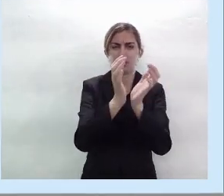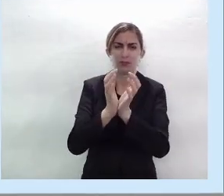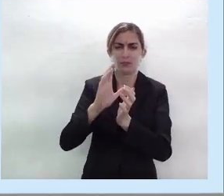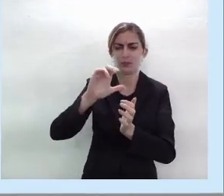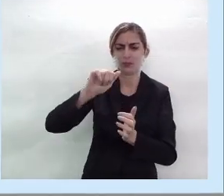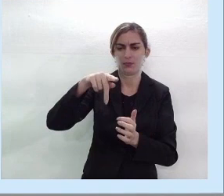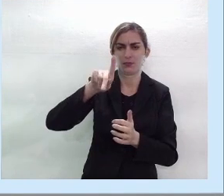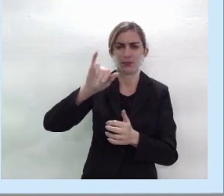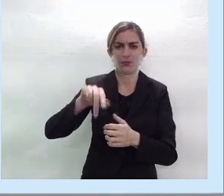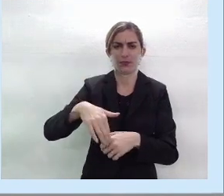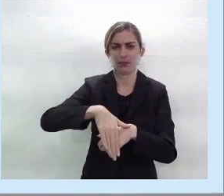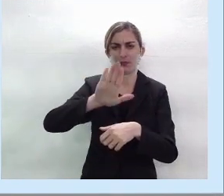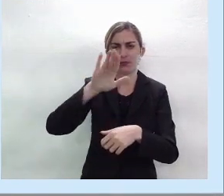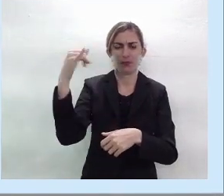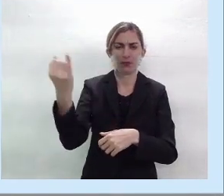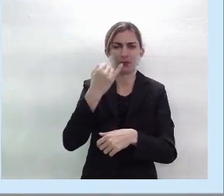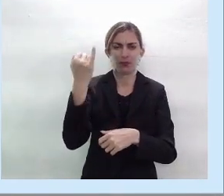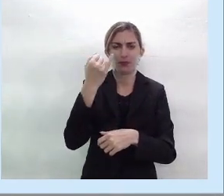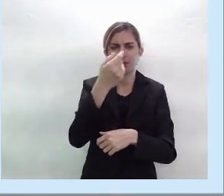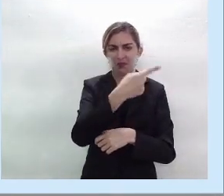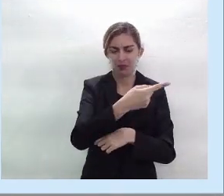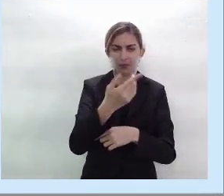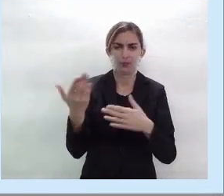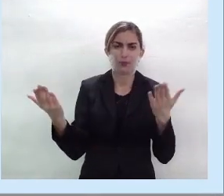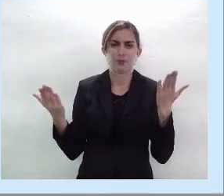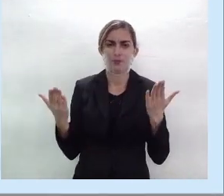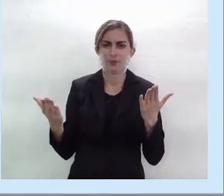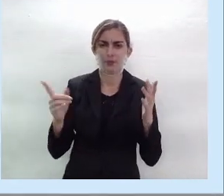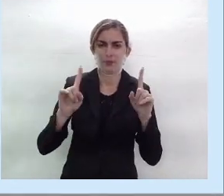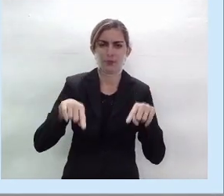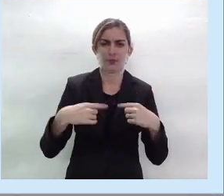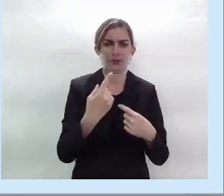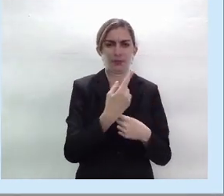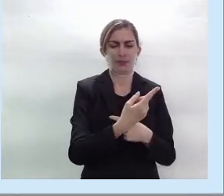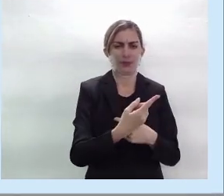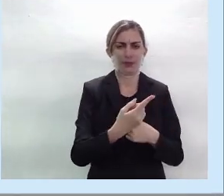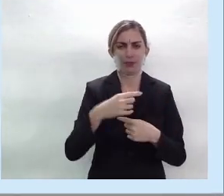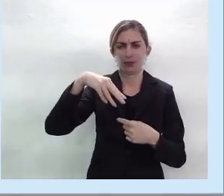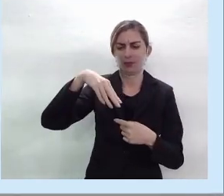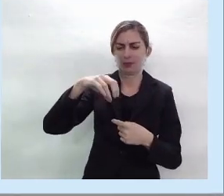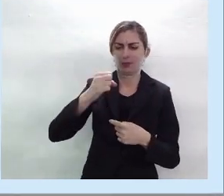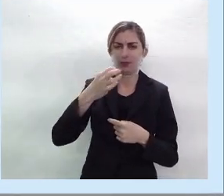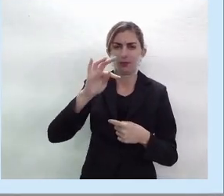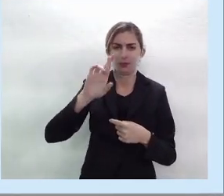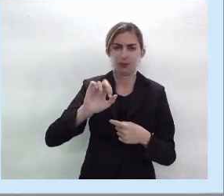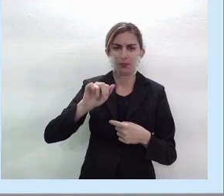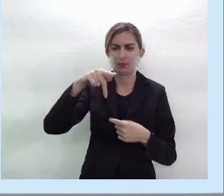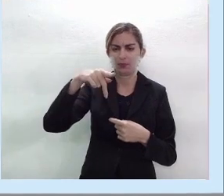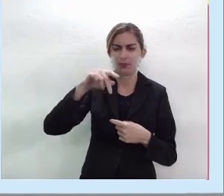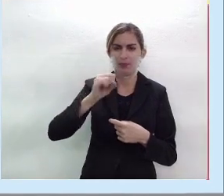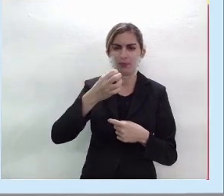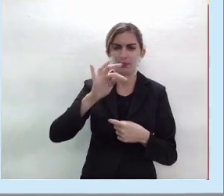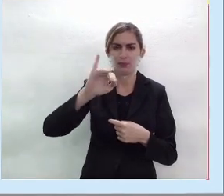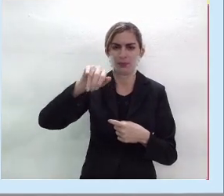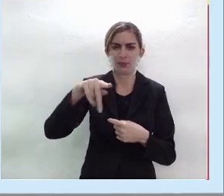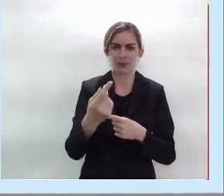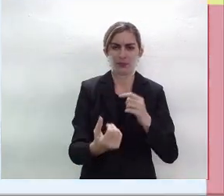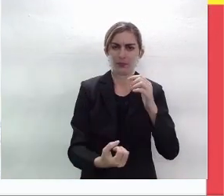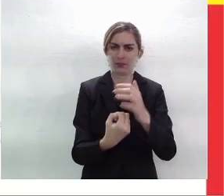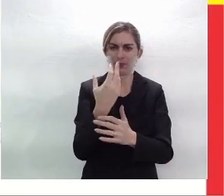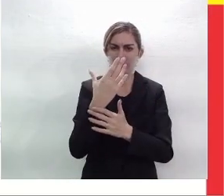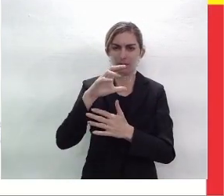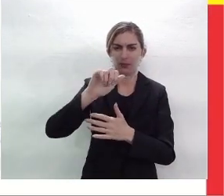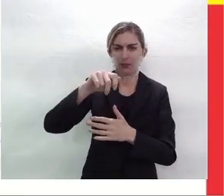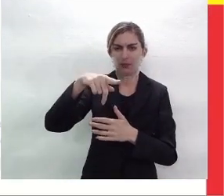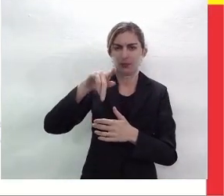estilos criados da capoeira. Então, um dos mais importantes, ou os mais importantes, que seriam Mestre Pastinha, que criou